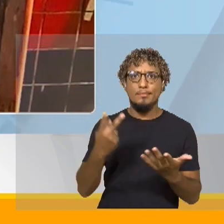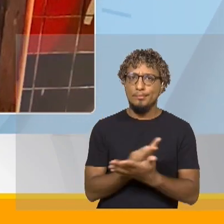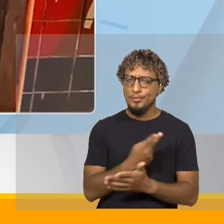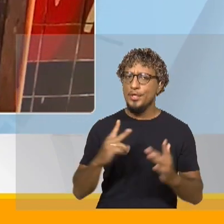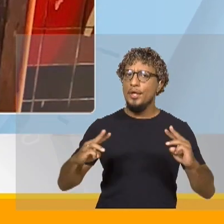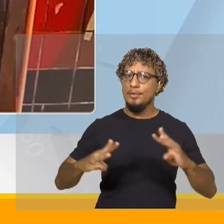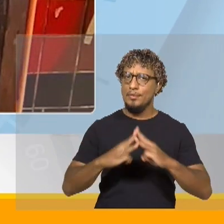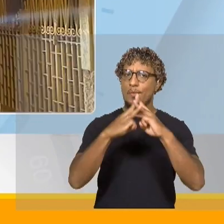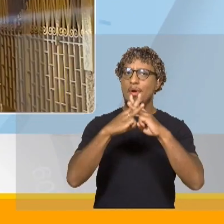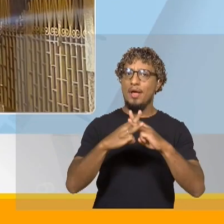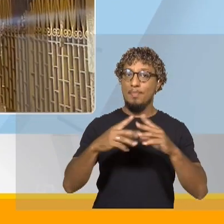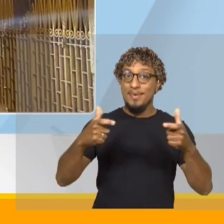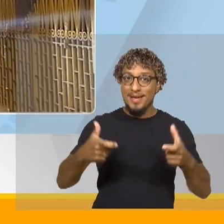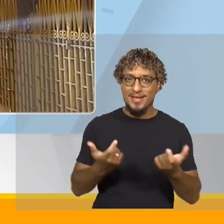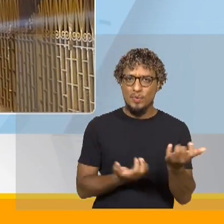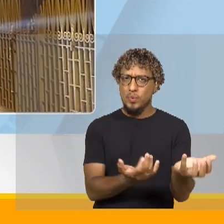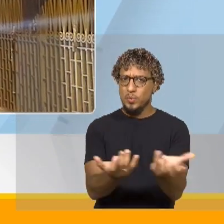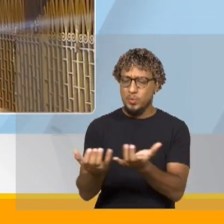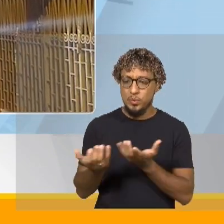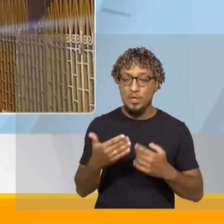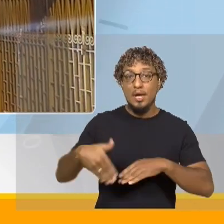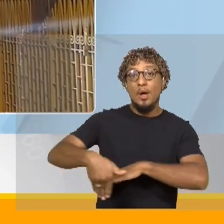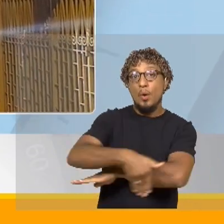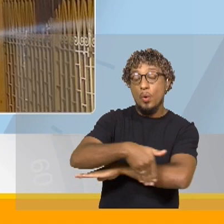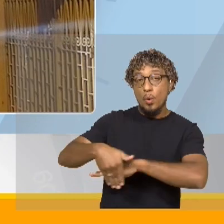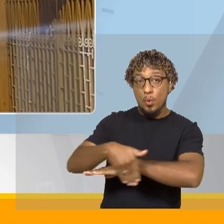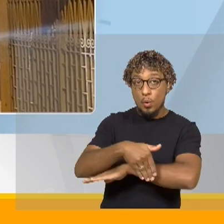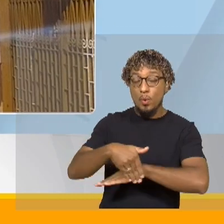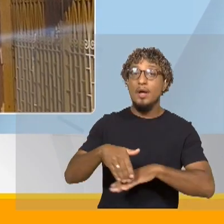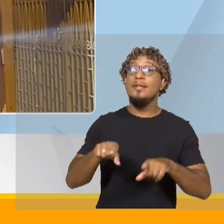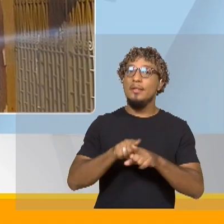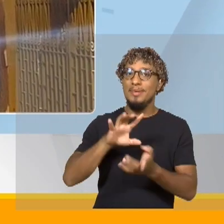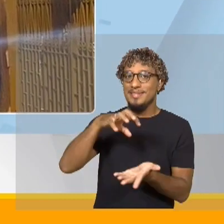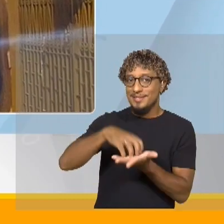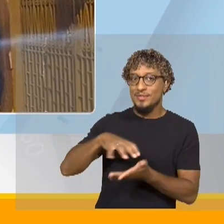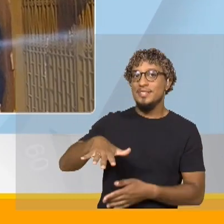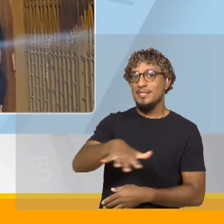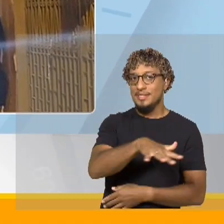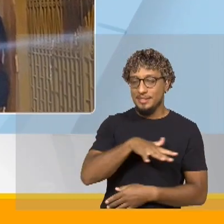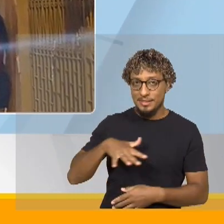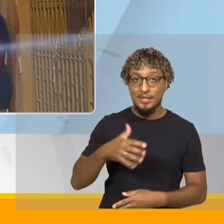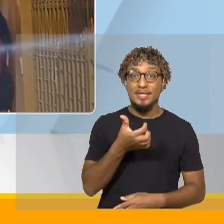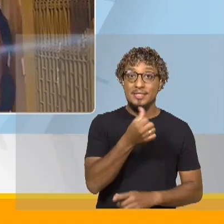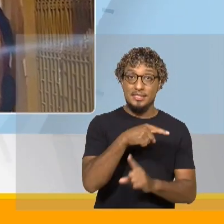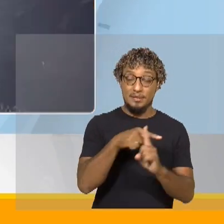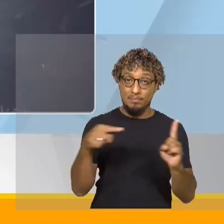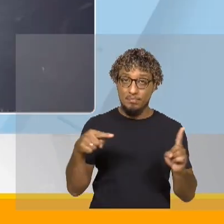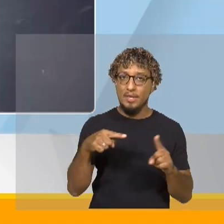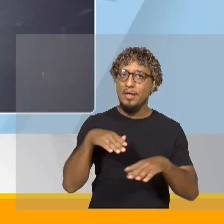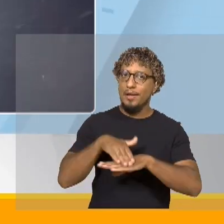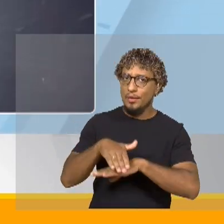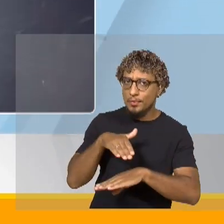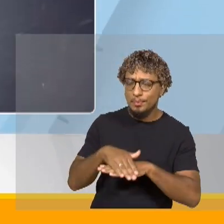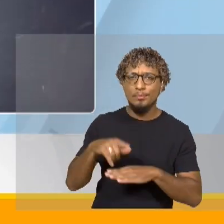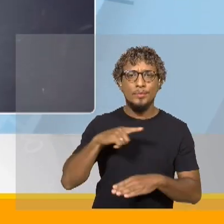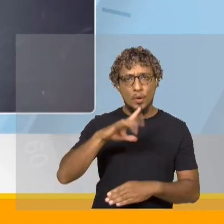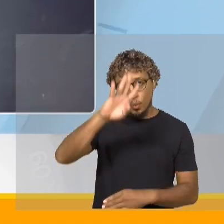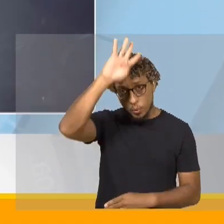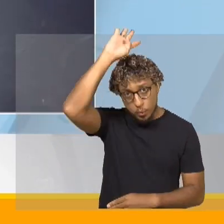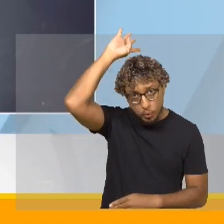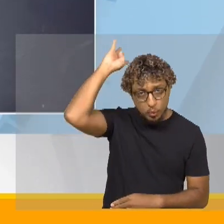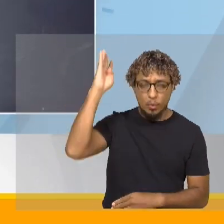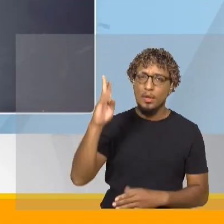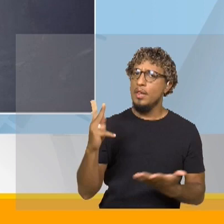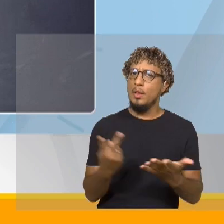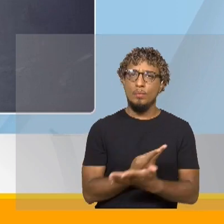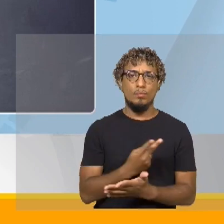totalmente destruída. O caso aconteceu na rua São Pantaleão, por volta das 6h30 da noite. De acordo com o corpo de bombeiros,